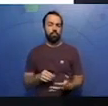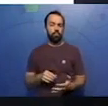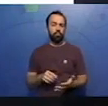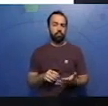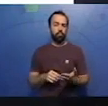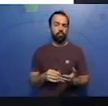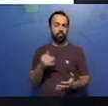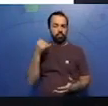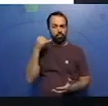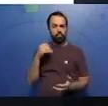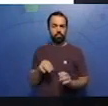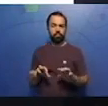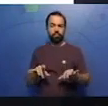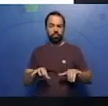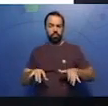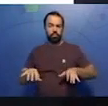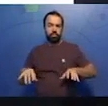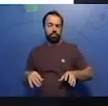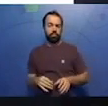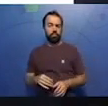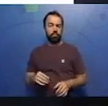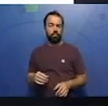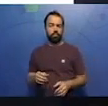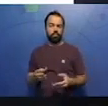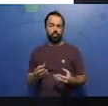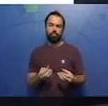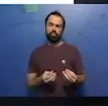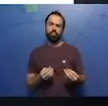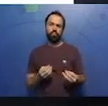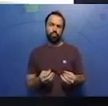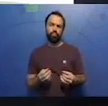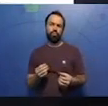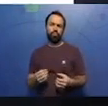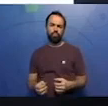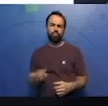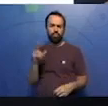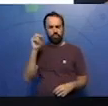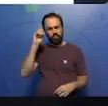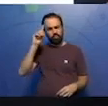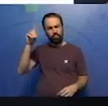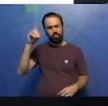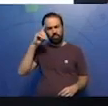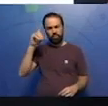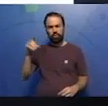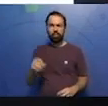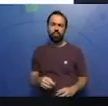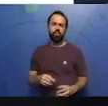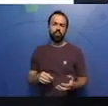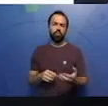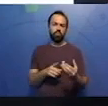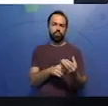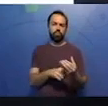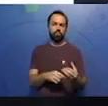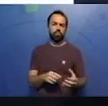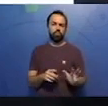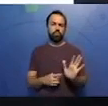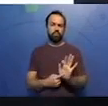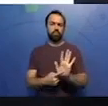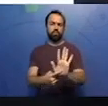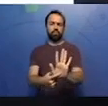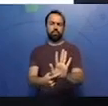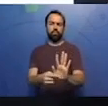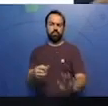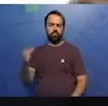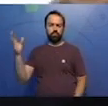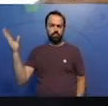do computador vem sido frequente na nossa rotina, o celular mostra esse formato, né?